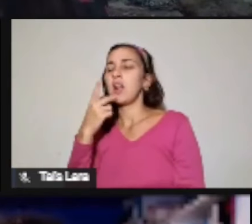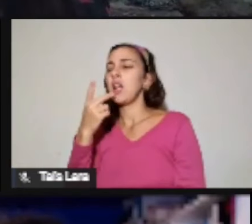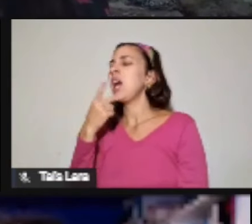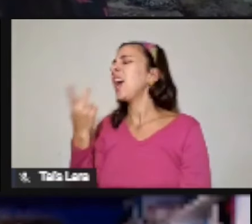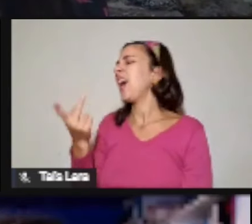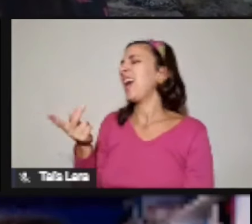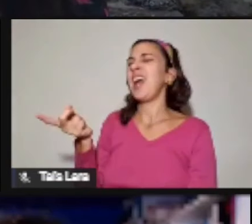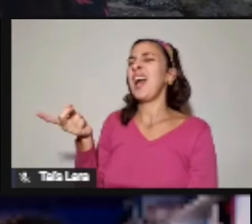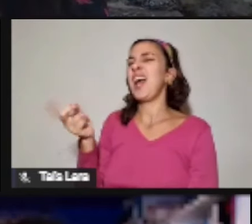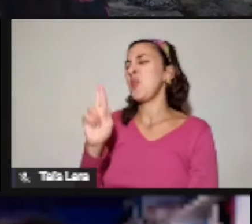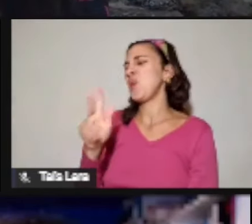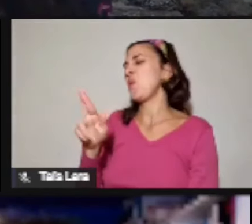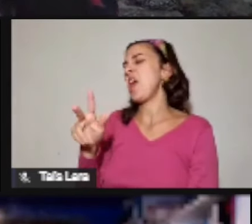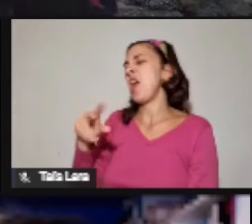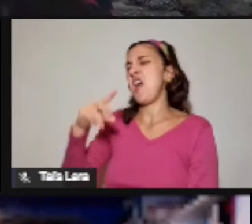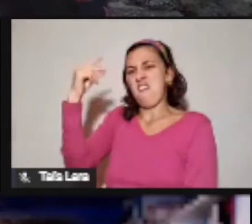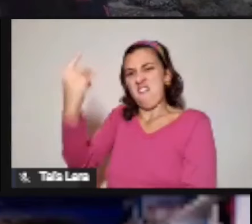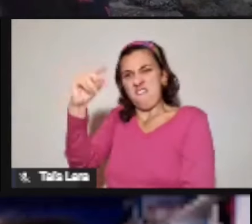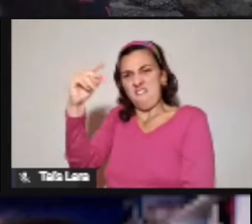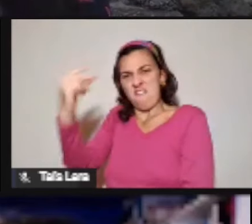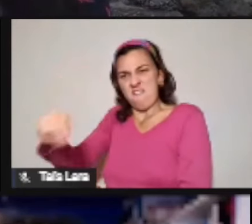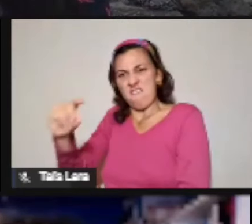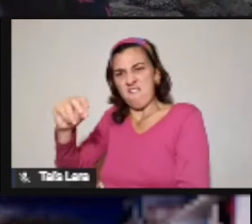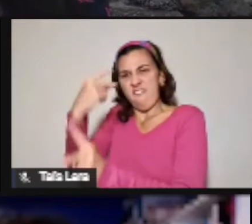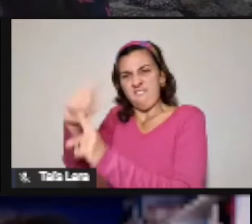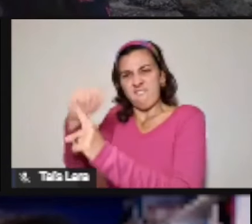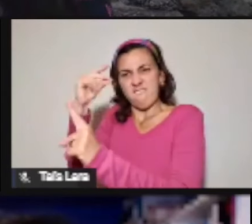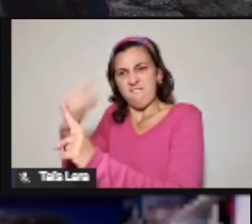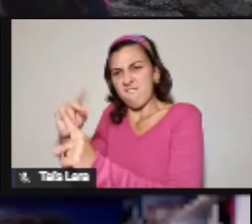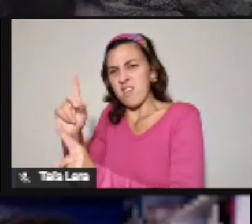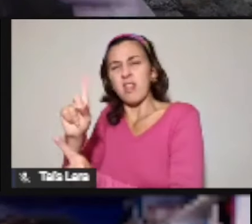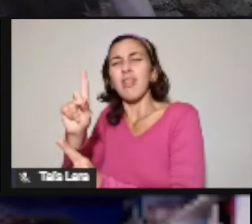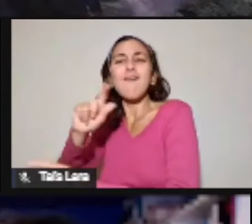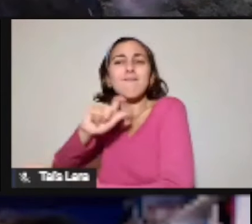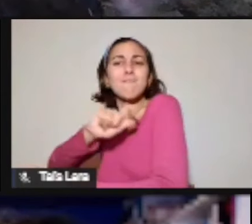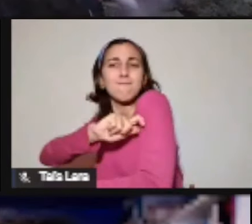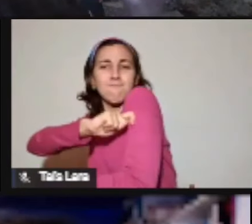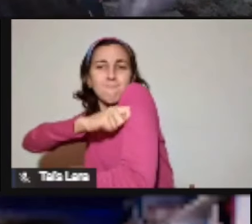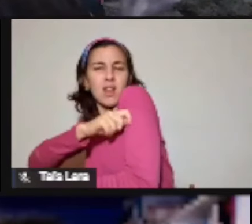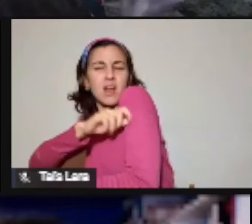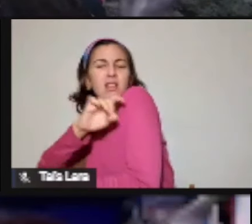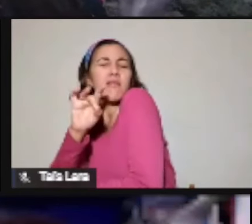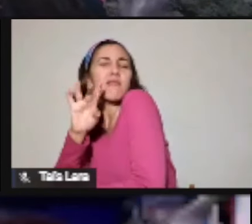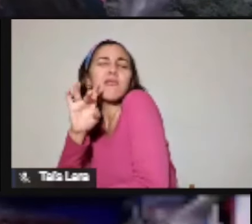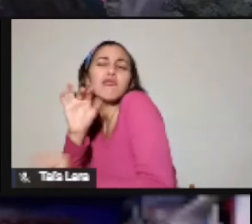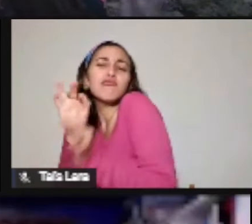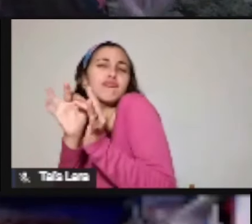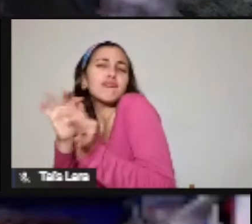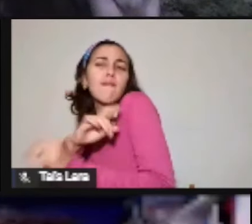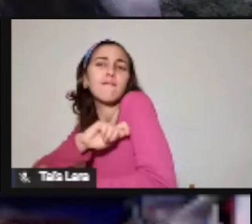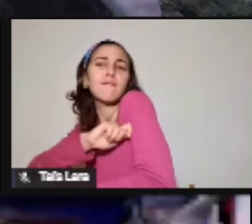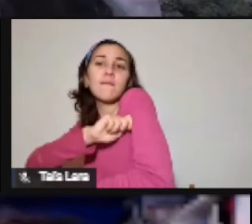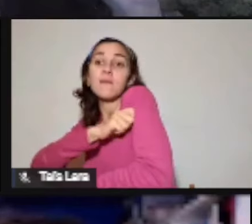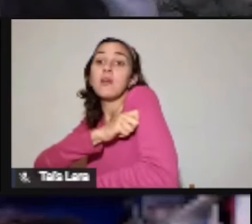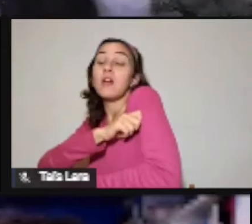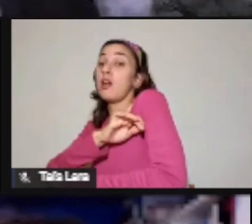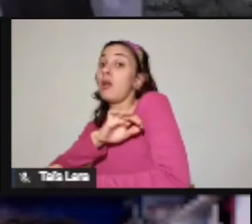uma palmadinha, é um beliscão para a criança acordar. Então, e também existe esse mito, Fafá, de que